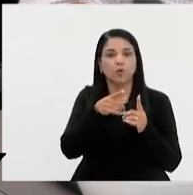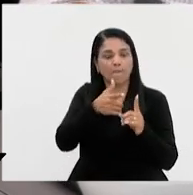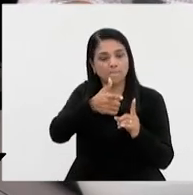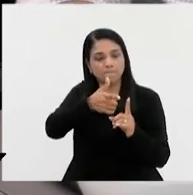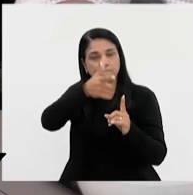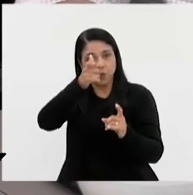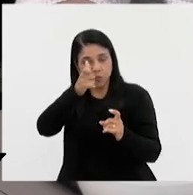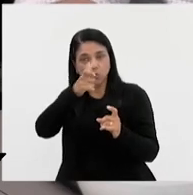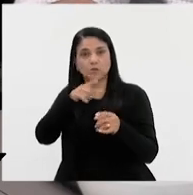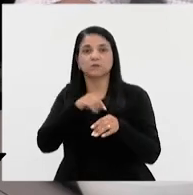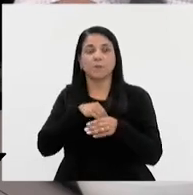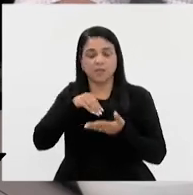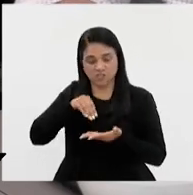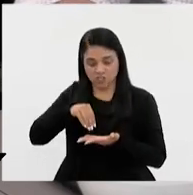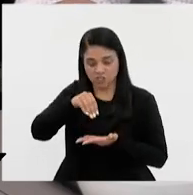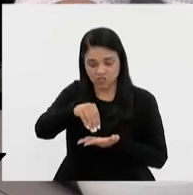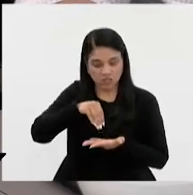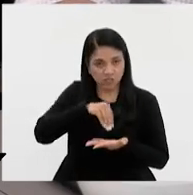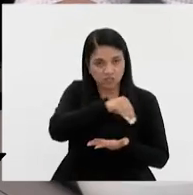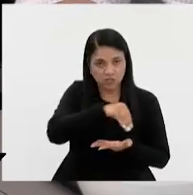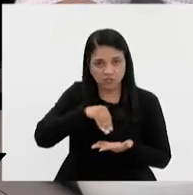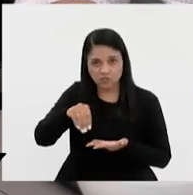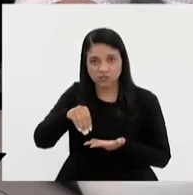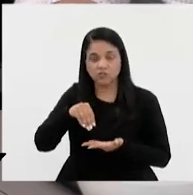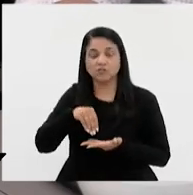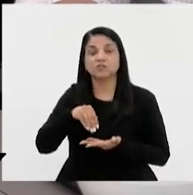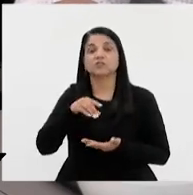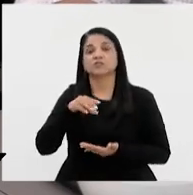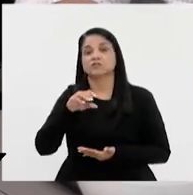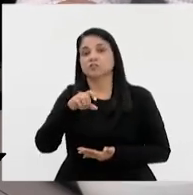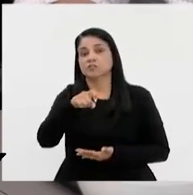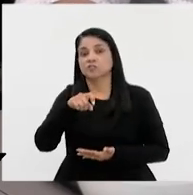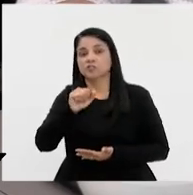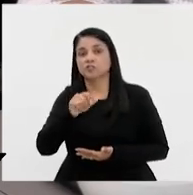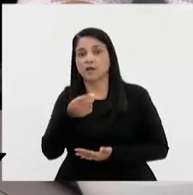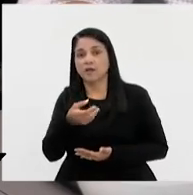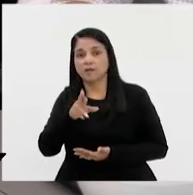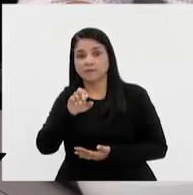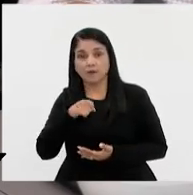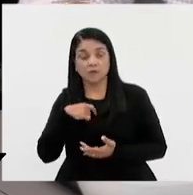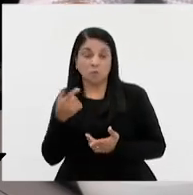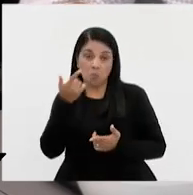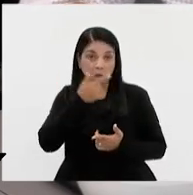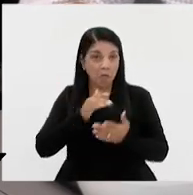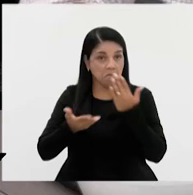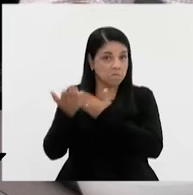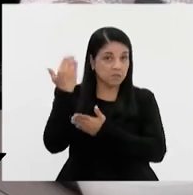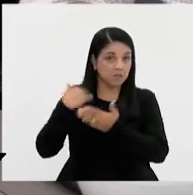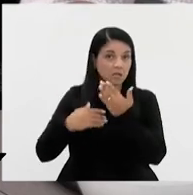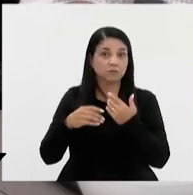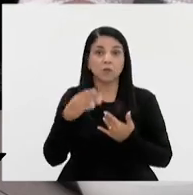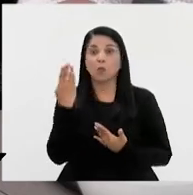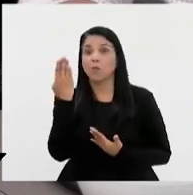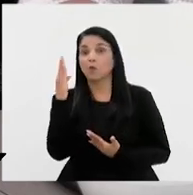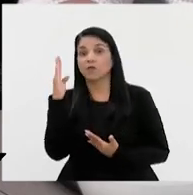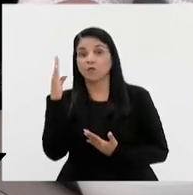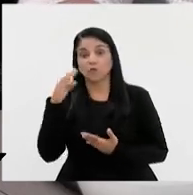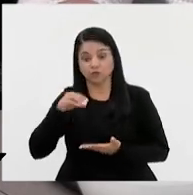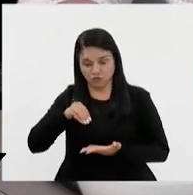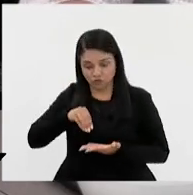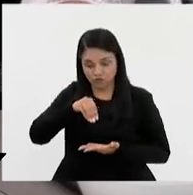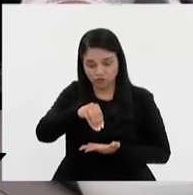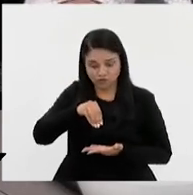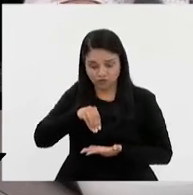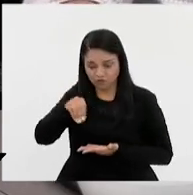onde, no passado, muito passado, eu ganhei 3 medalhas para o Botafogo, que nem era o meu clube. O xadrez. Por